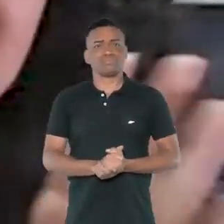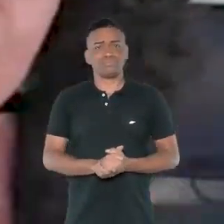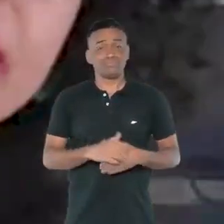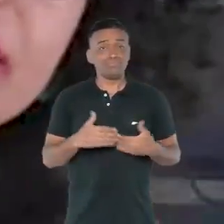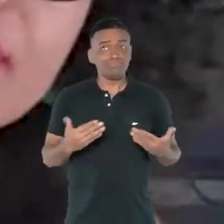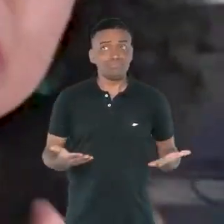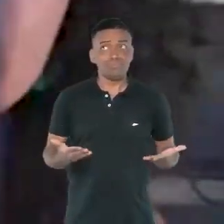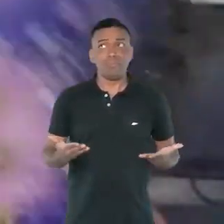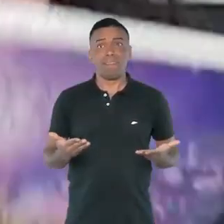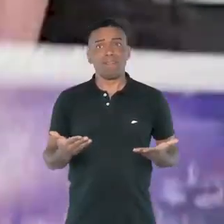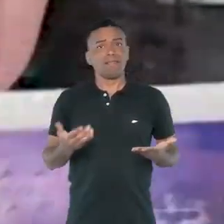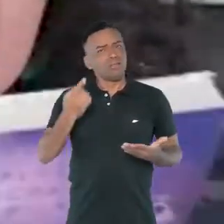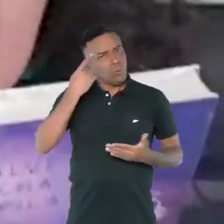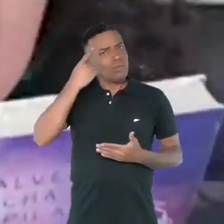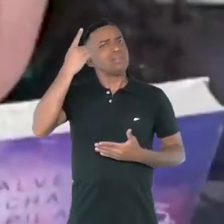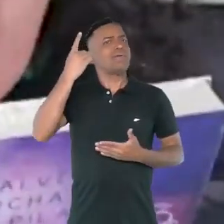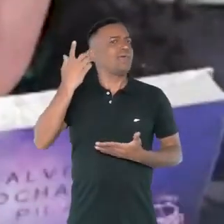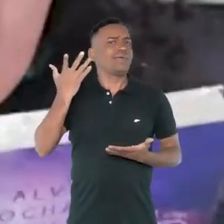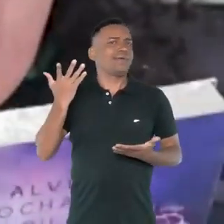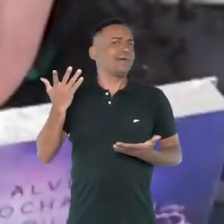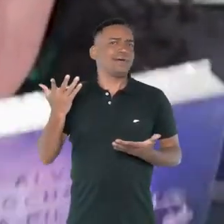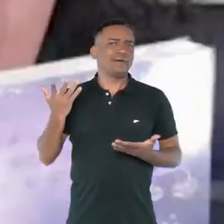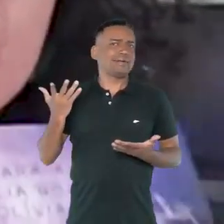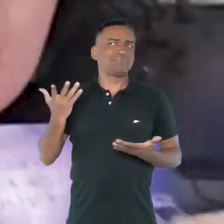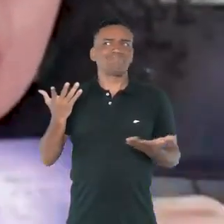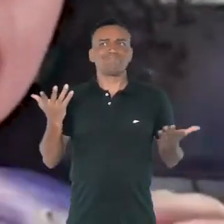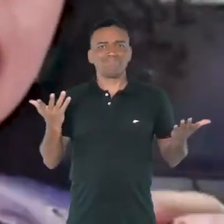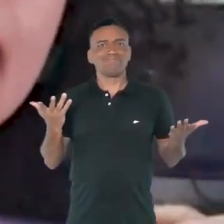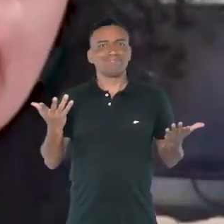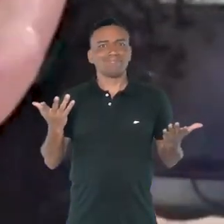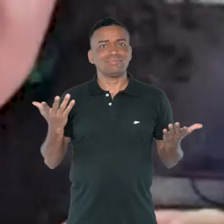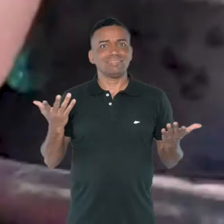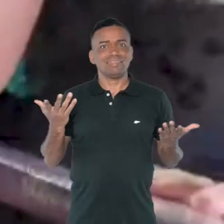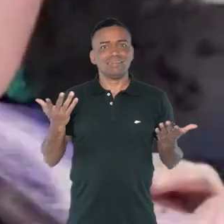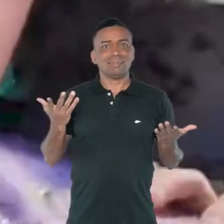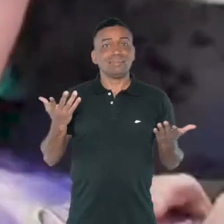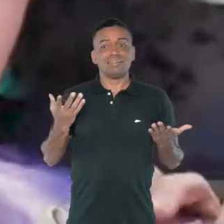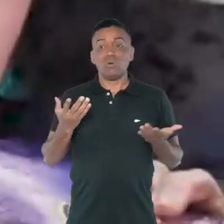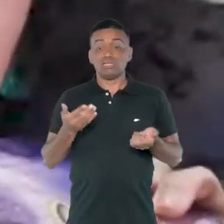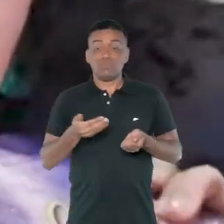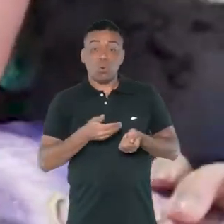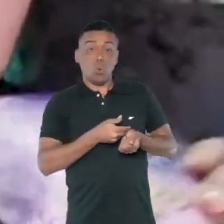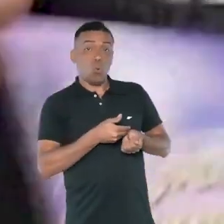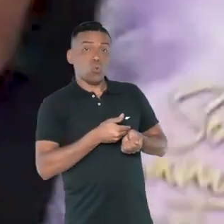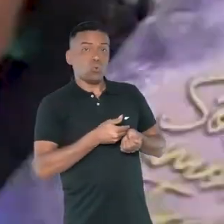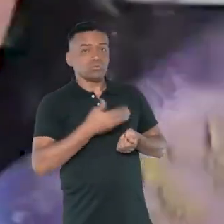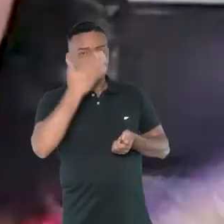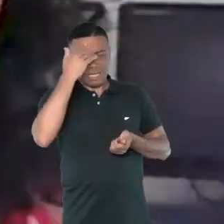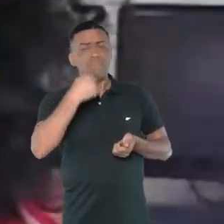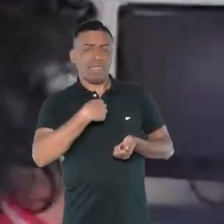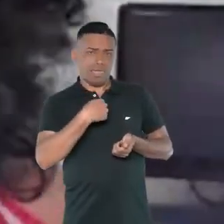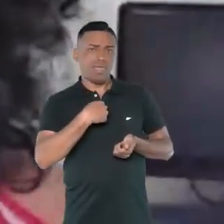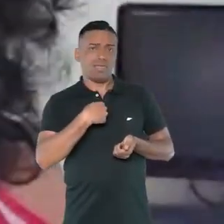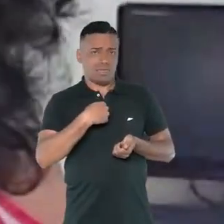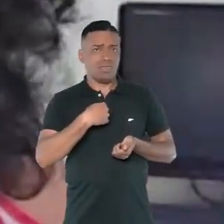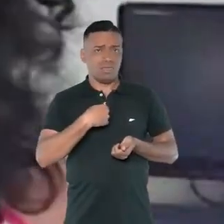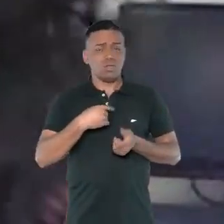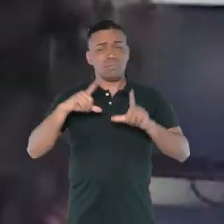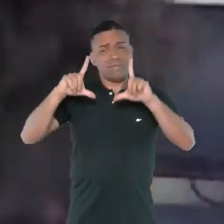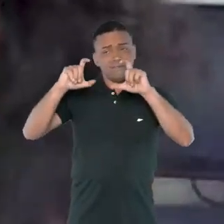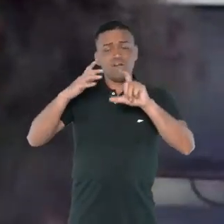é a questão do livro. E aí é uma ideia de separar. Porque aí não é um